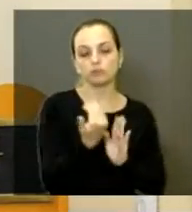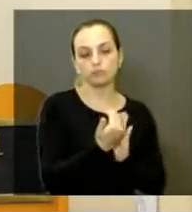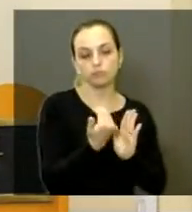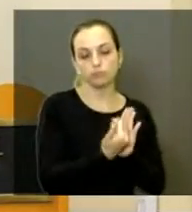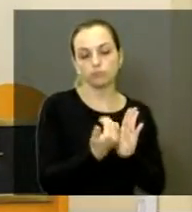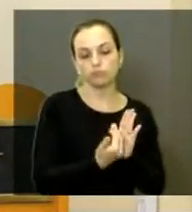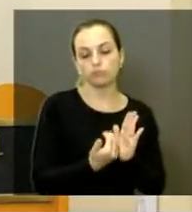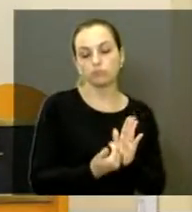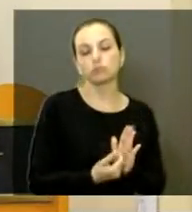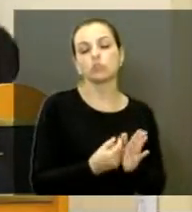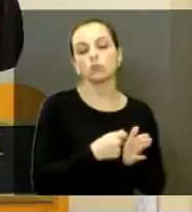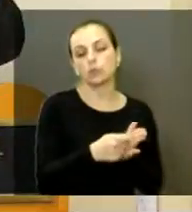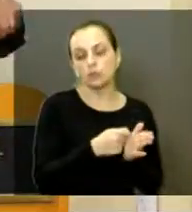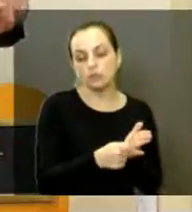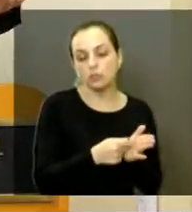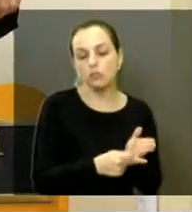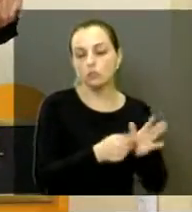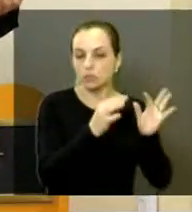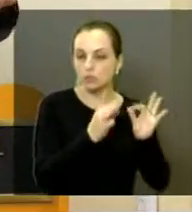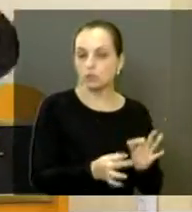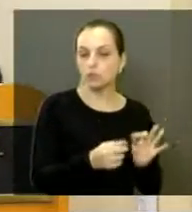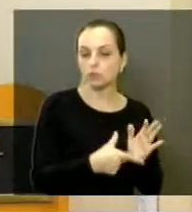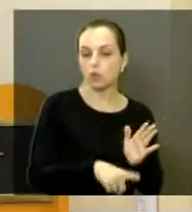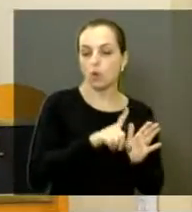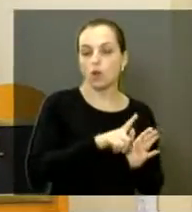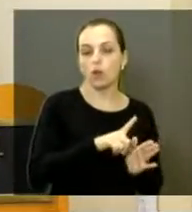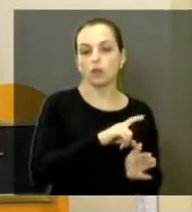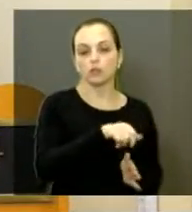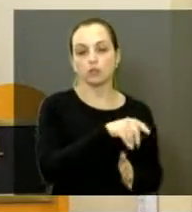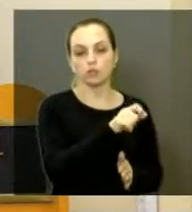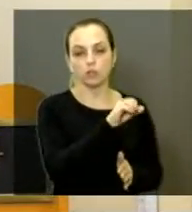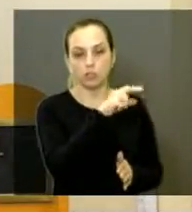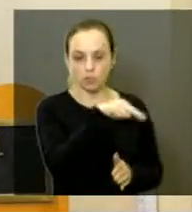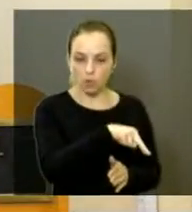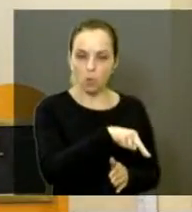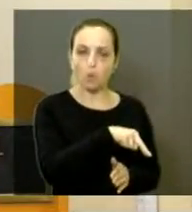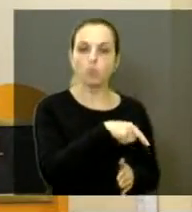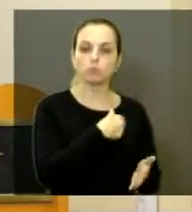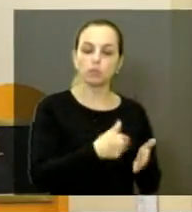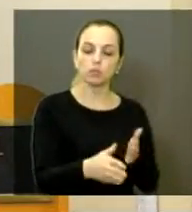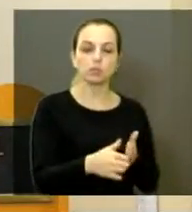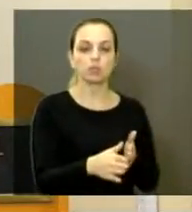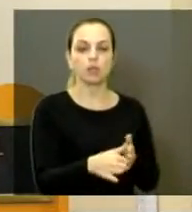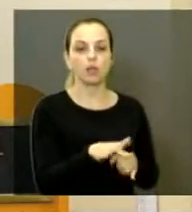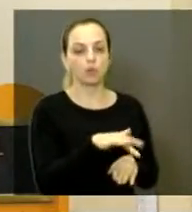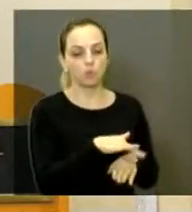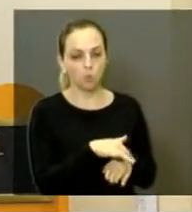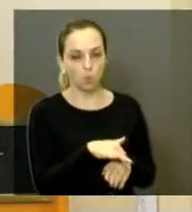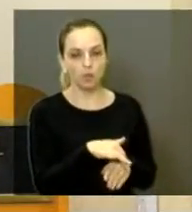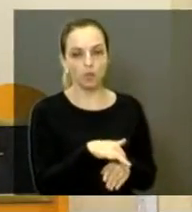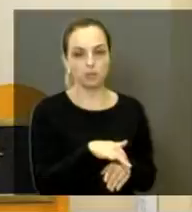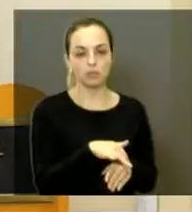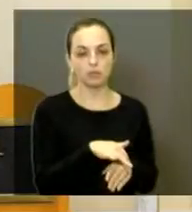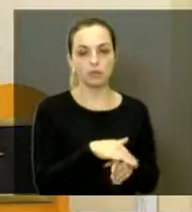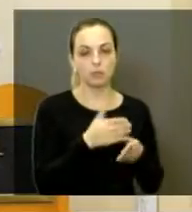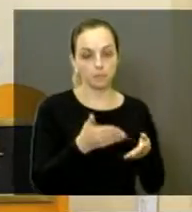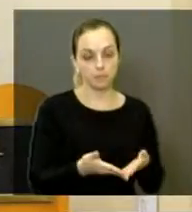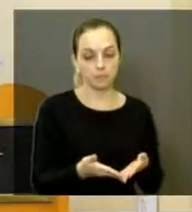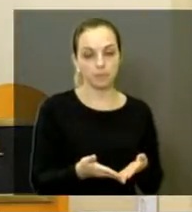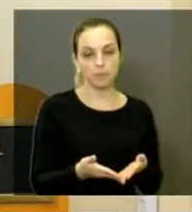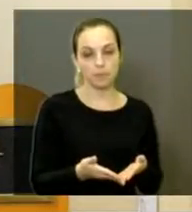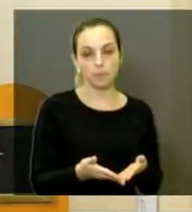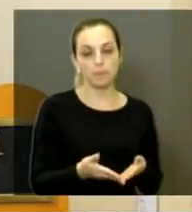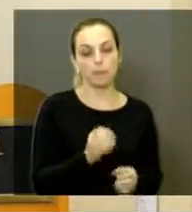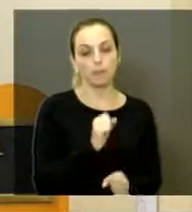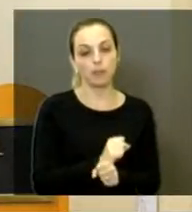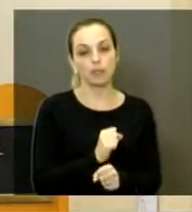sim, com as assinaturas. Antes do Jefferson e Achuda passar mal, ir para o pronto-socorro, tomar soro. Então, eu